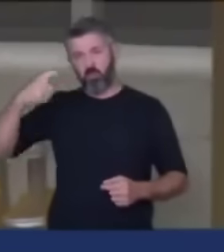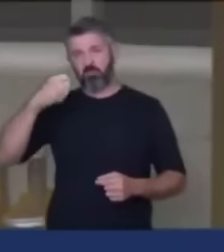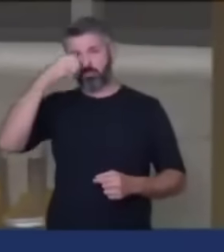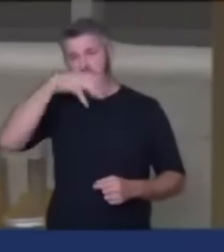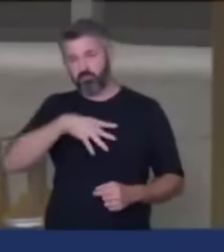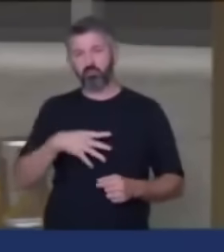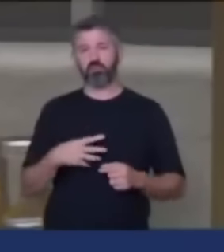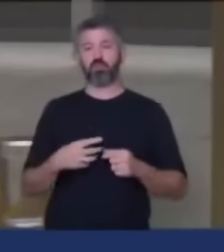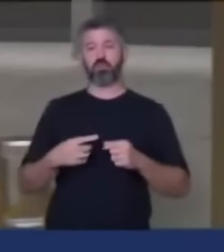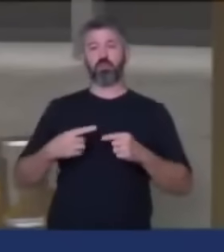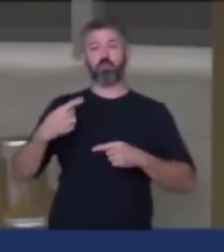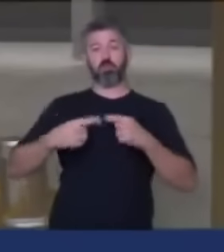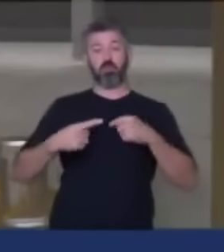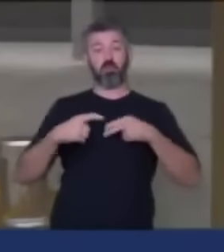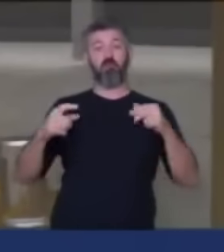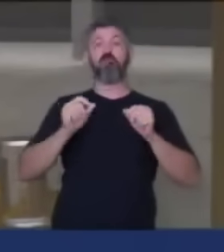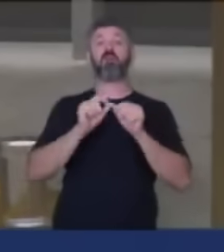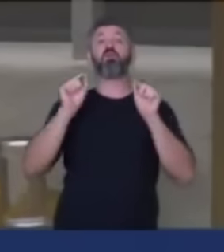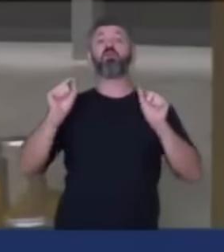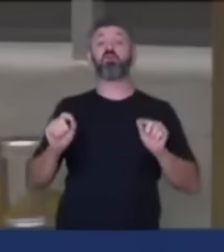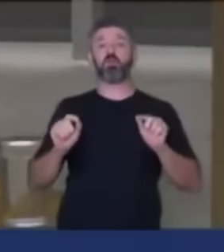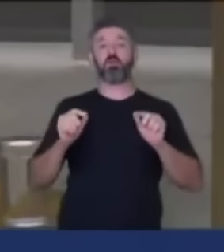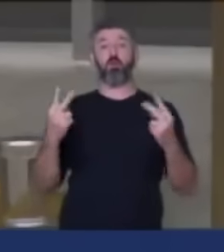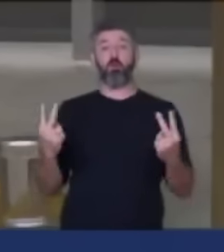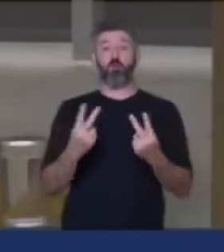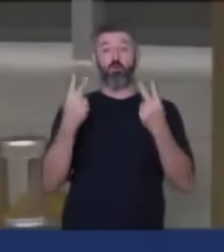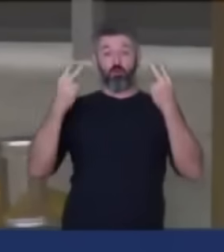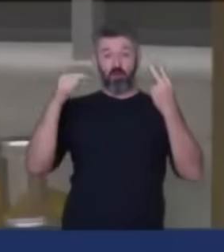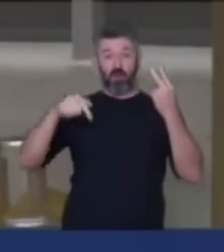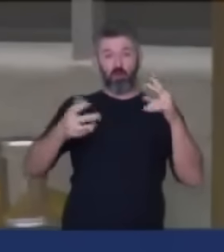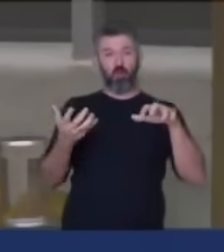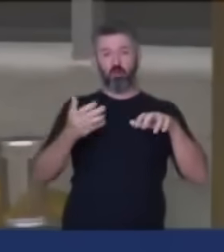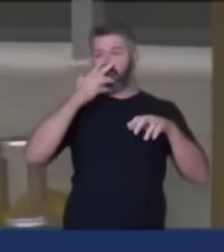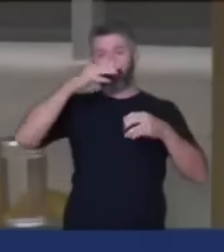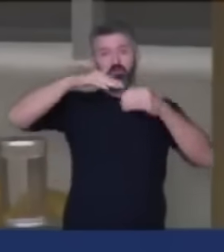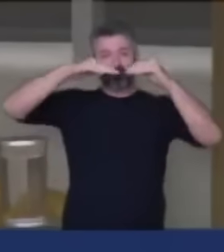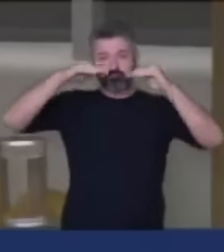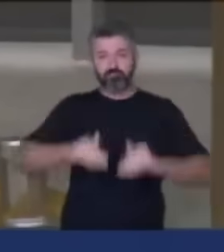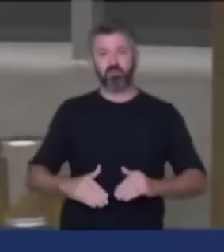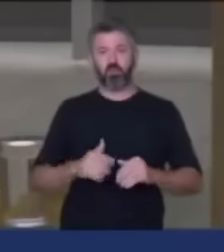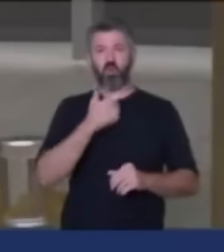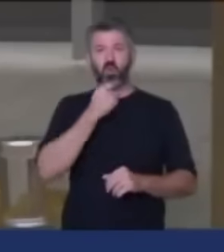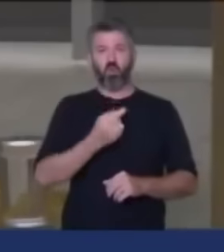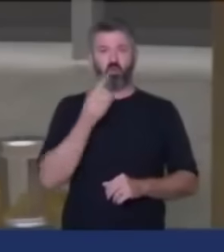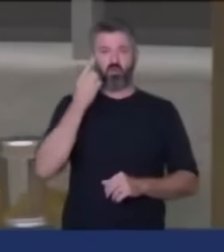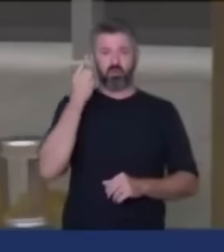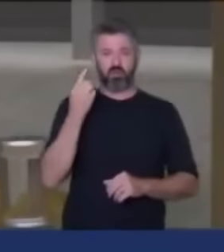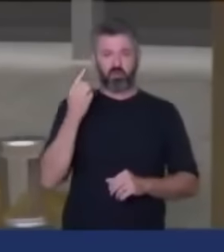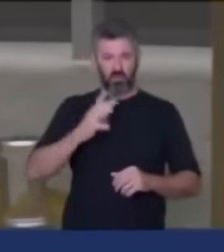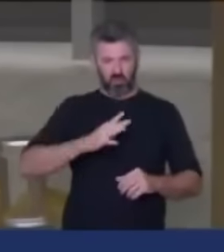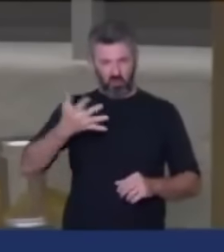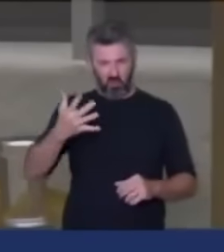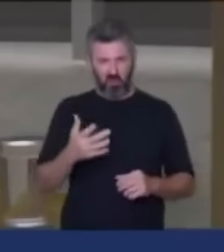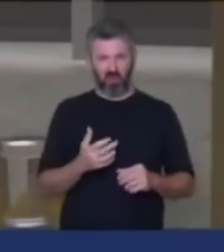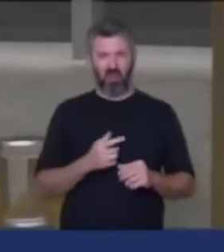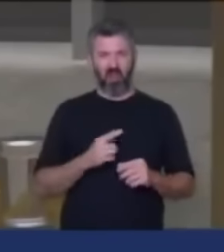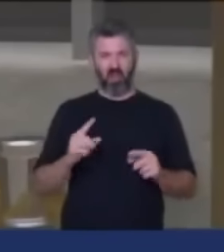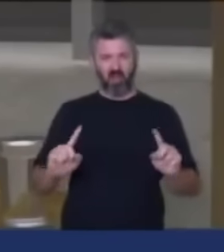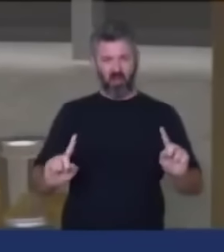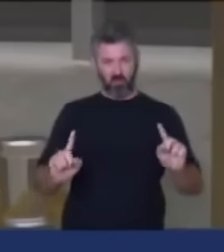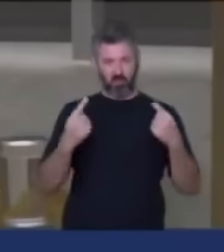gênero rebaixa a Preciosidade deste Parlamento um parlamentar que ousa fazer insinuações